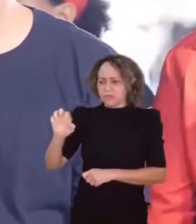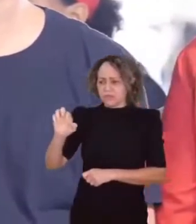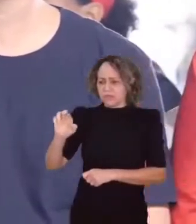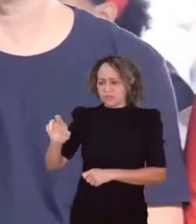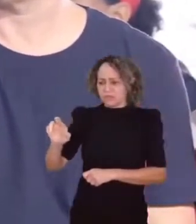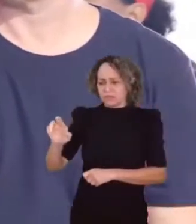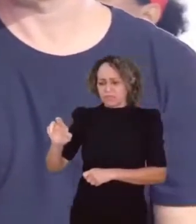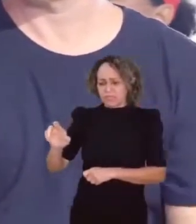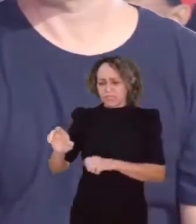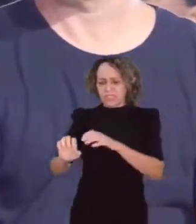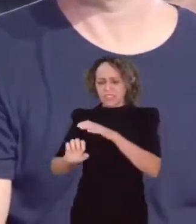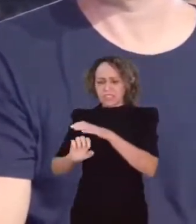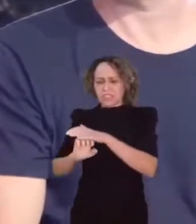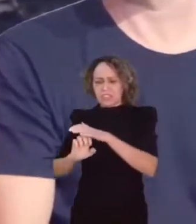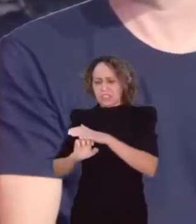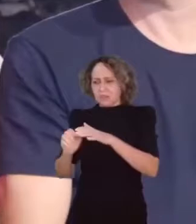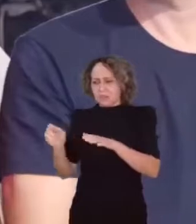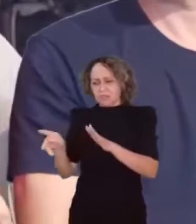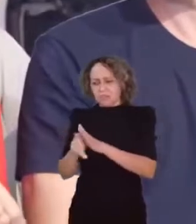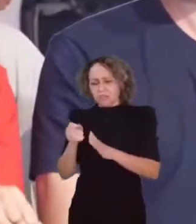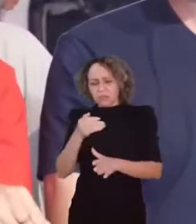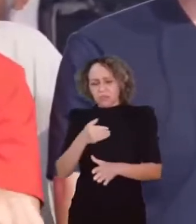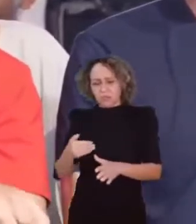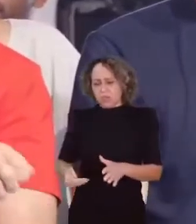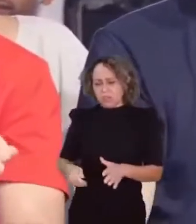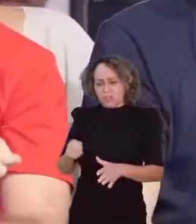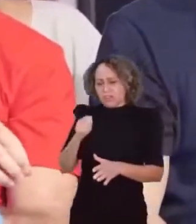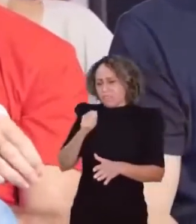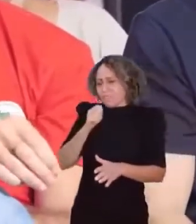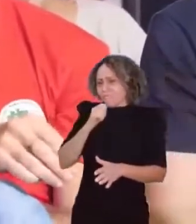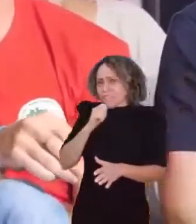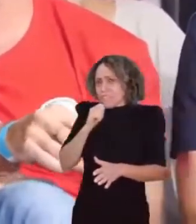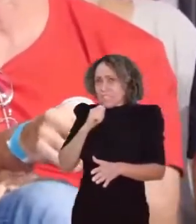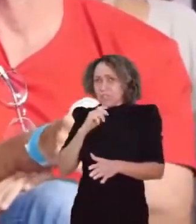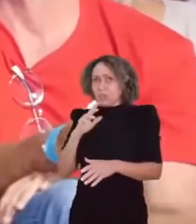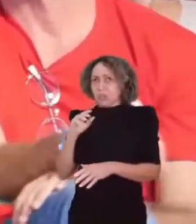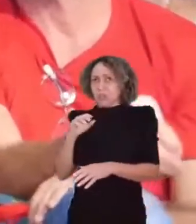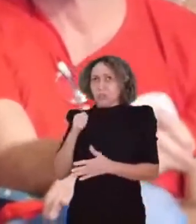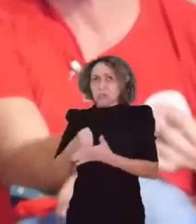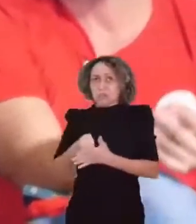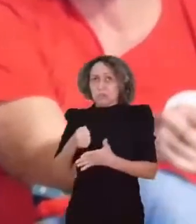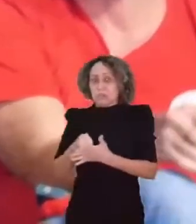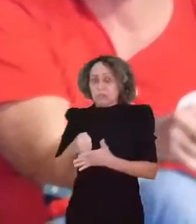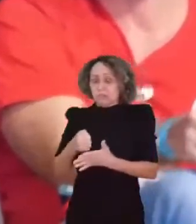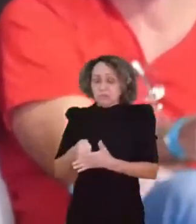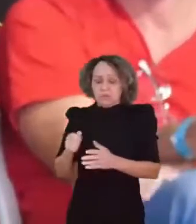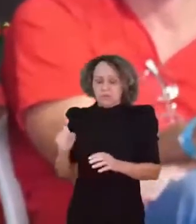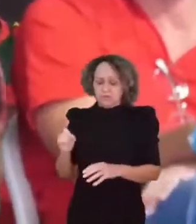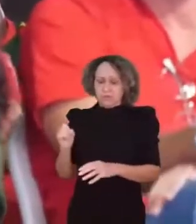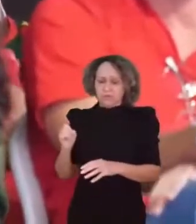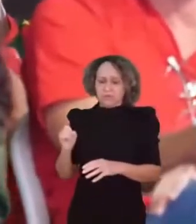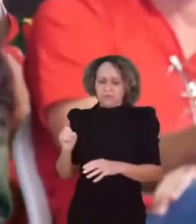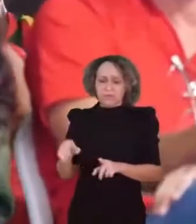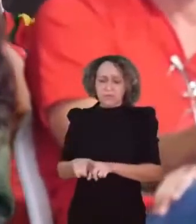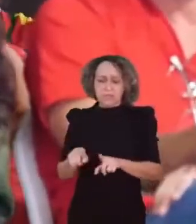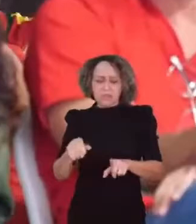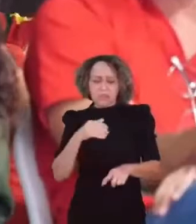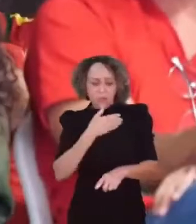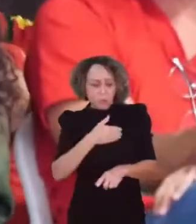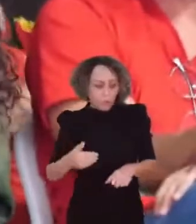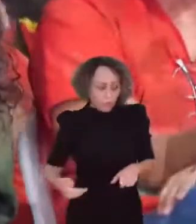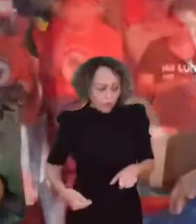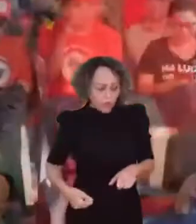tem que tratar os assentamentos não com uma política de financiamento, mas com uma política